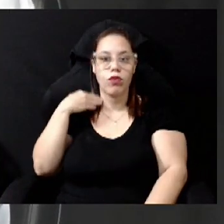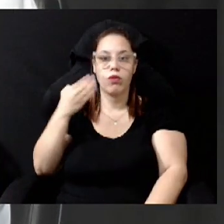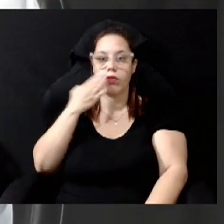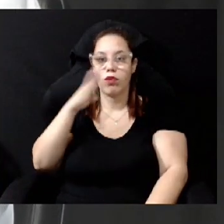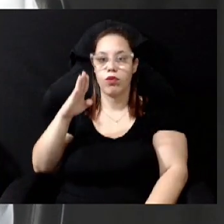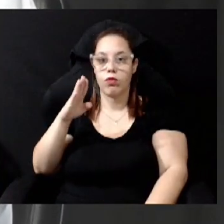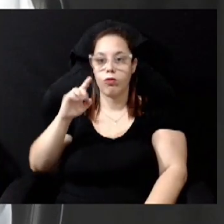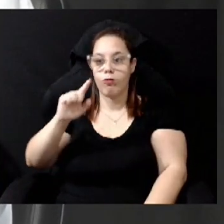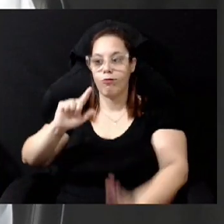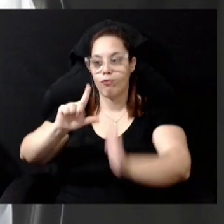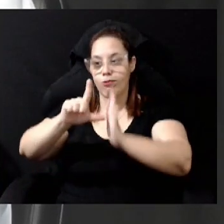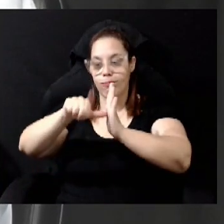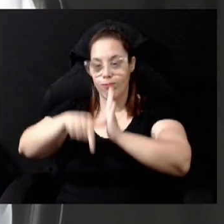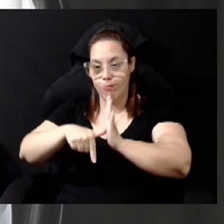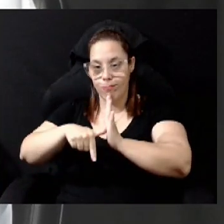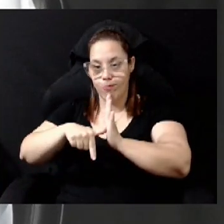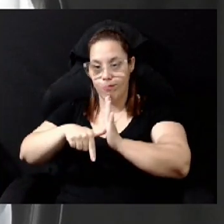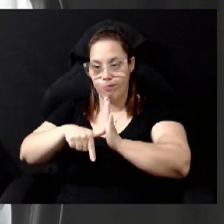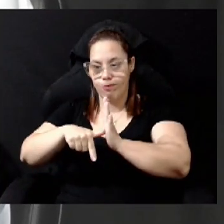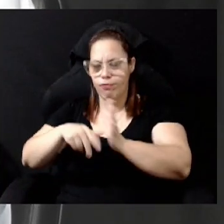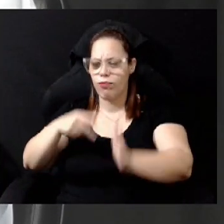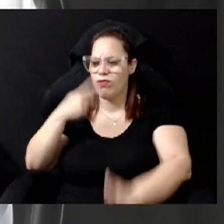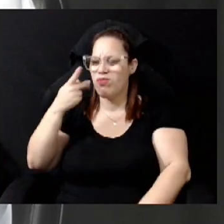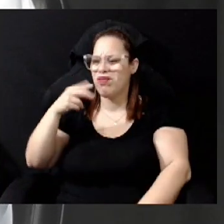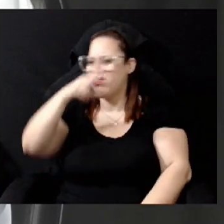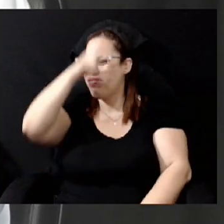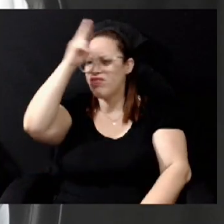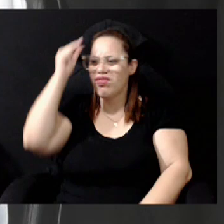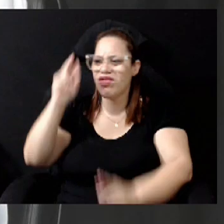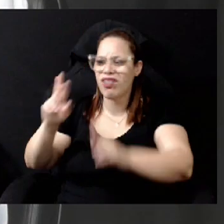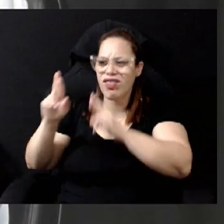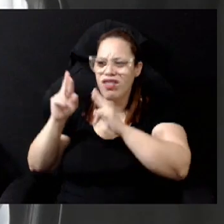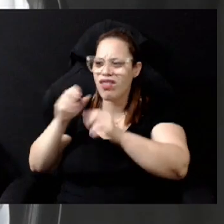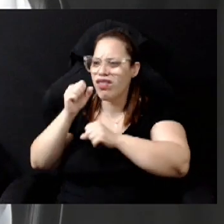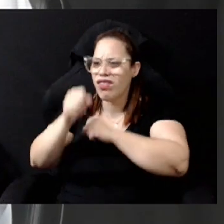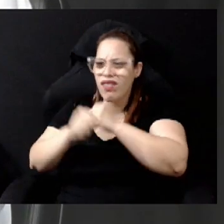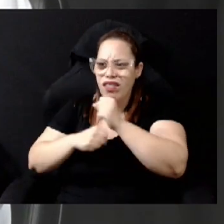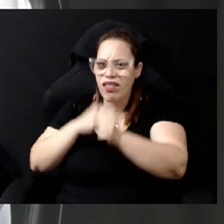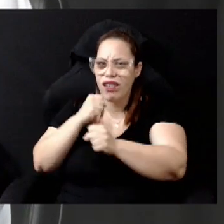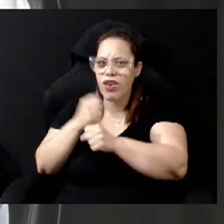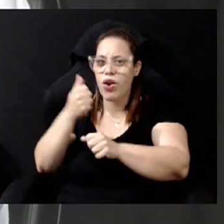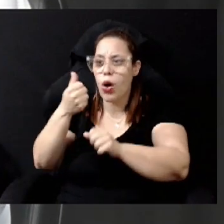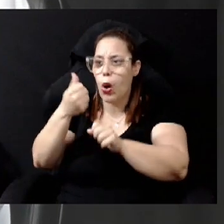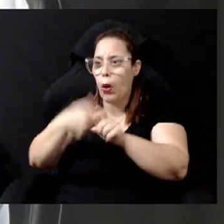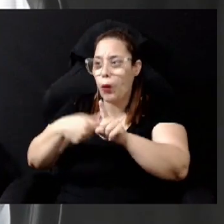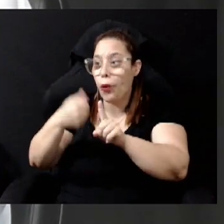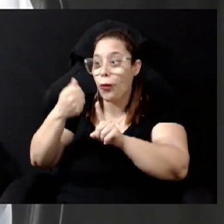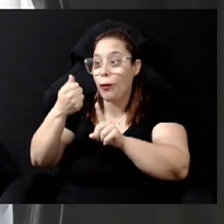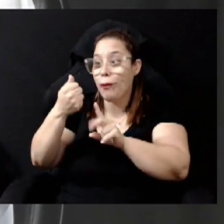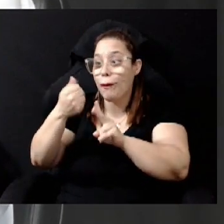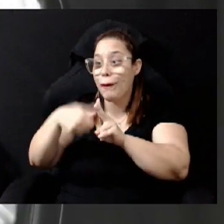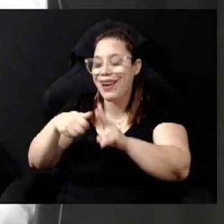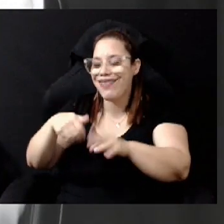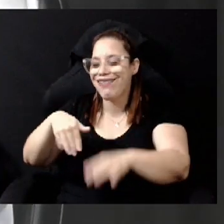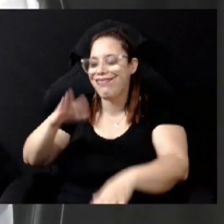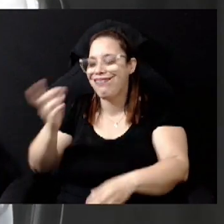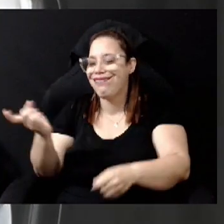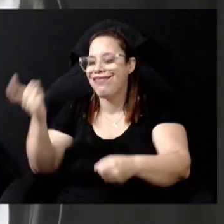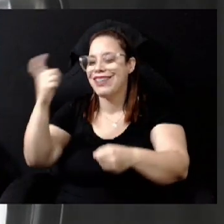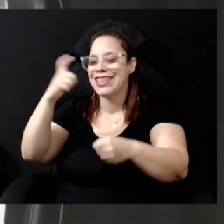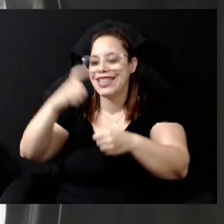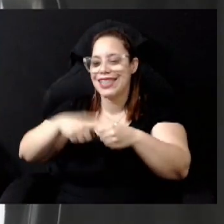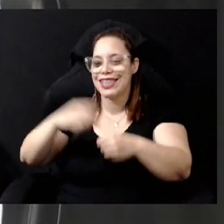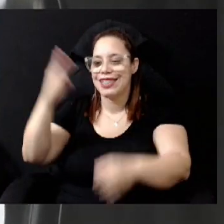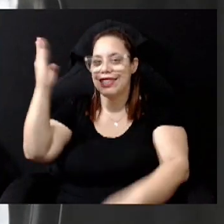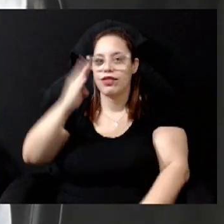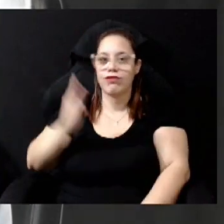pregão. E eu até comentei, prefeito, quem esperou tantos anos, o que é um mês a mais, né? Só que quando eu voltei para o Brasil, nós soubemos